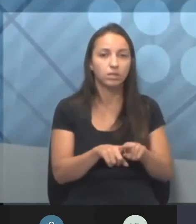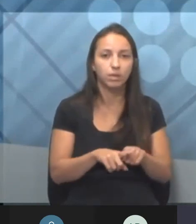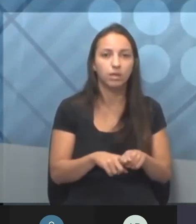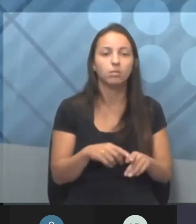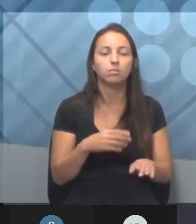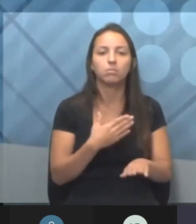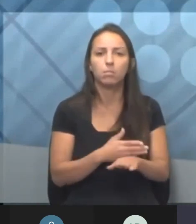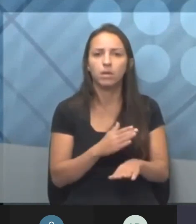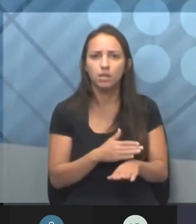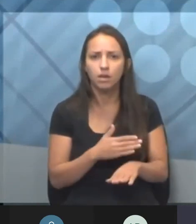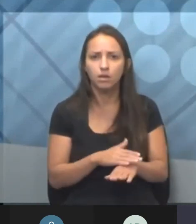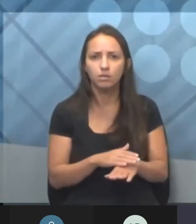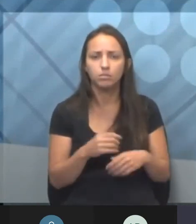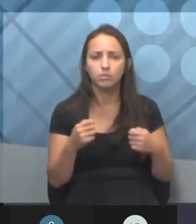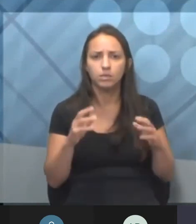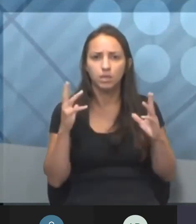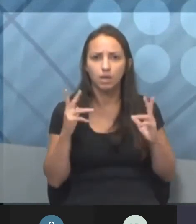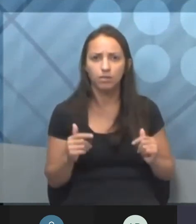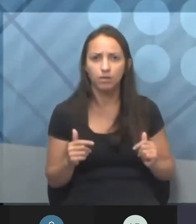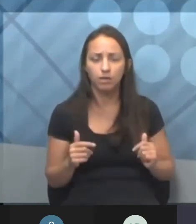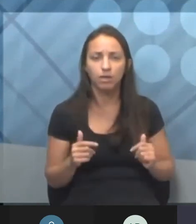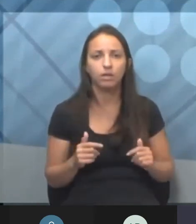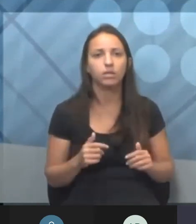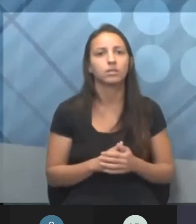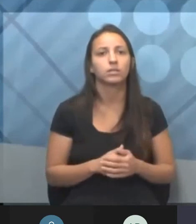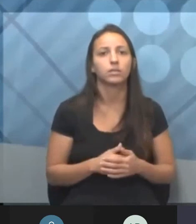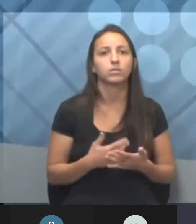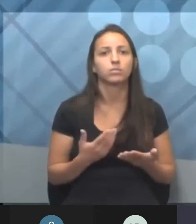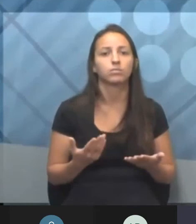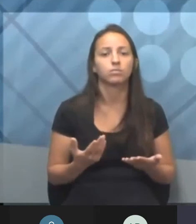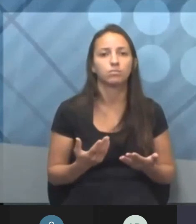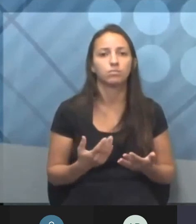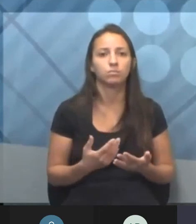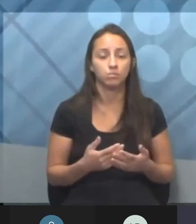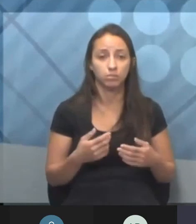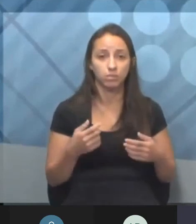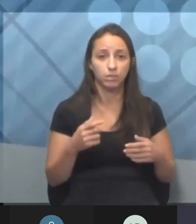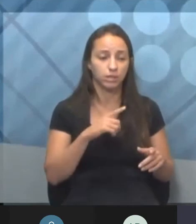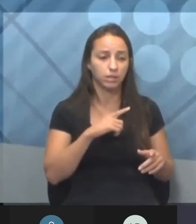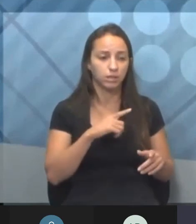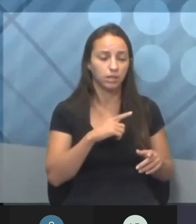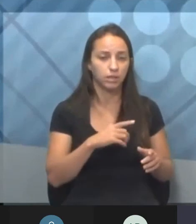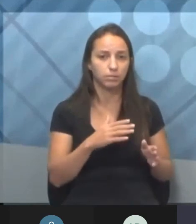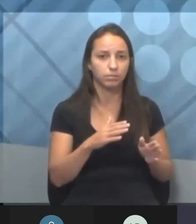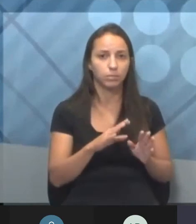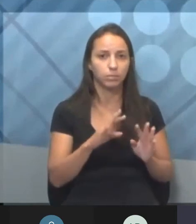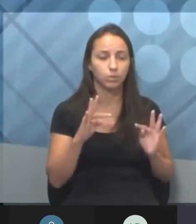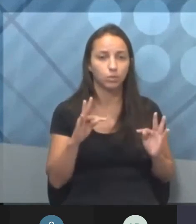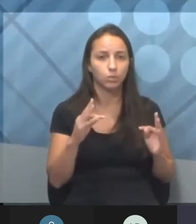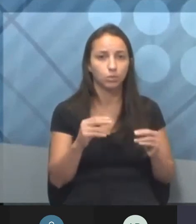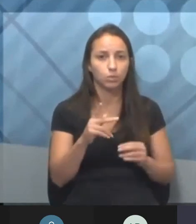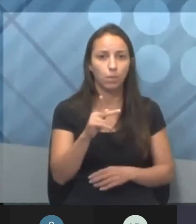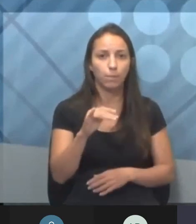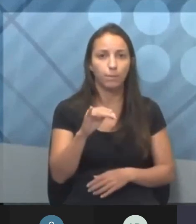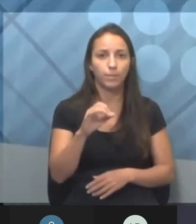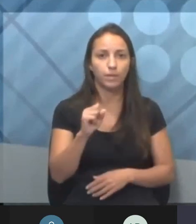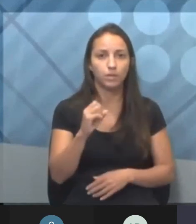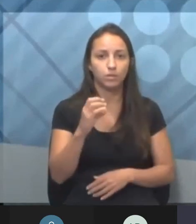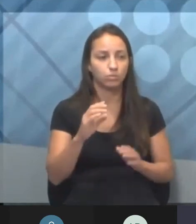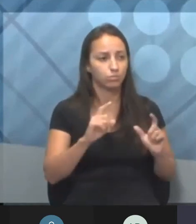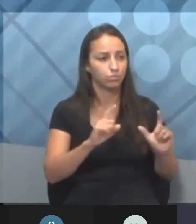de funcionalidade. Precisa ser lavado o tempo todo? Precisa. Então, o que é a norma? Que seja totalmente revestido no piso